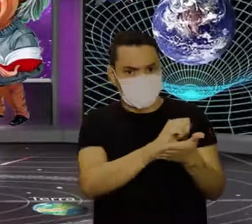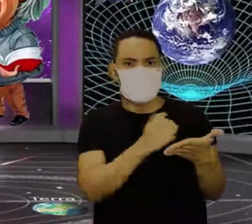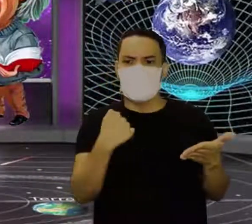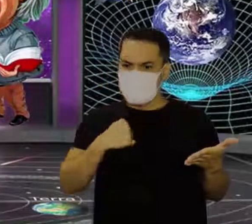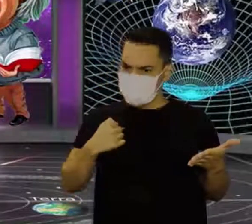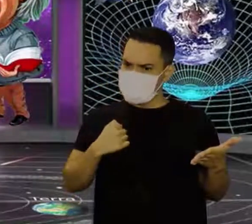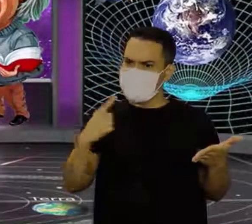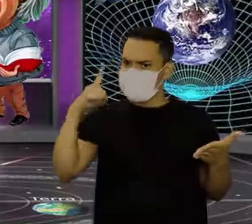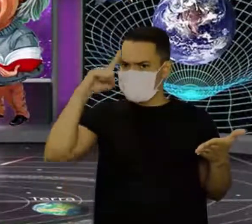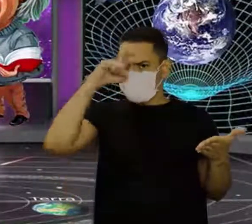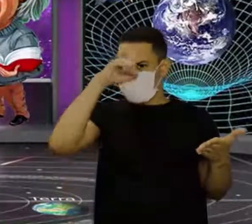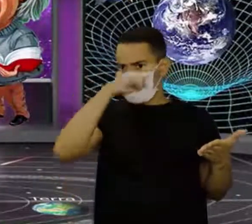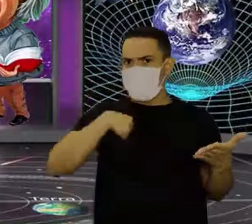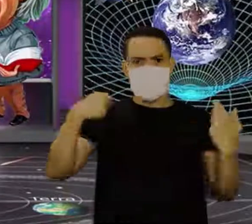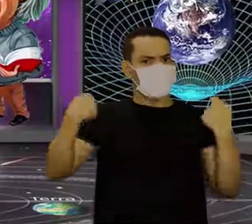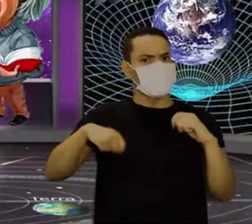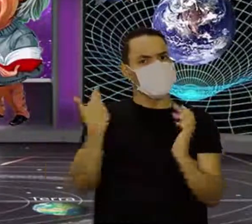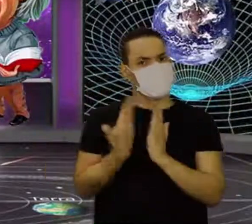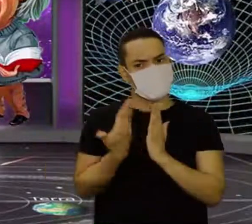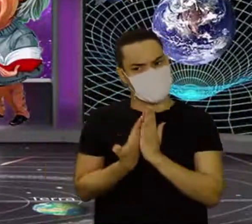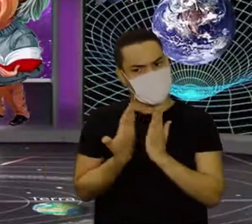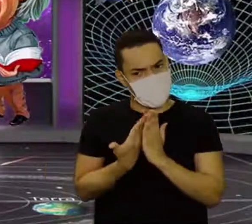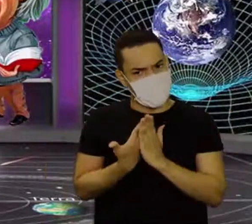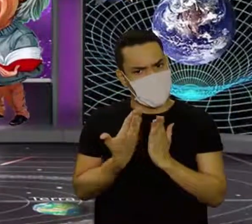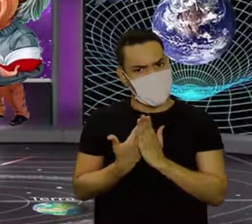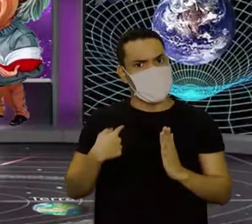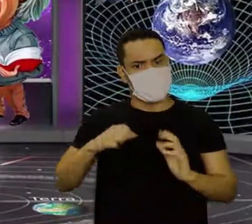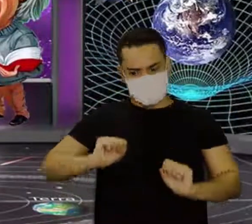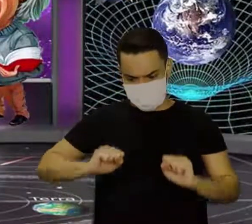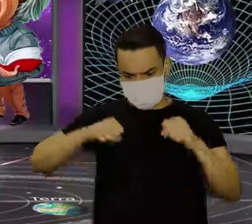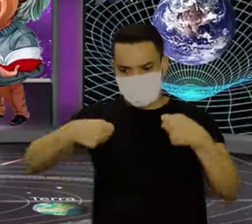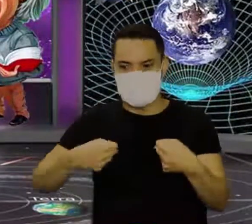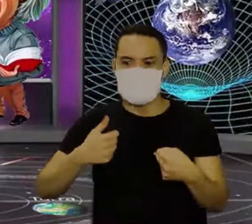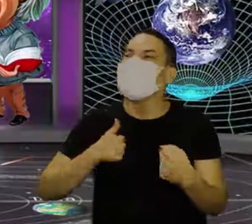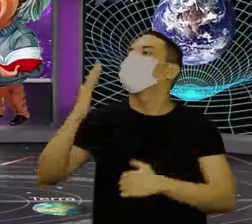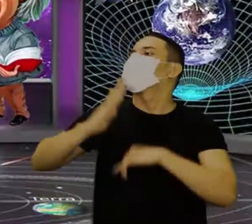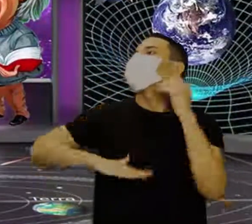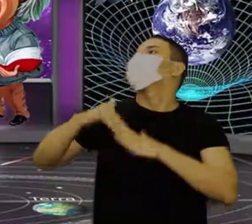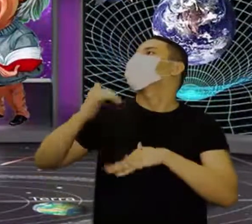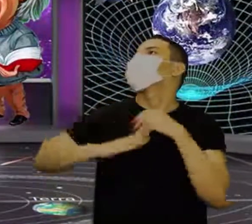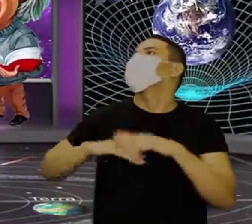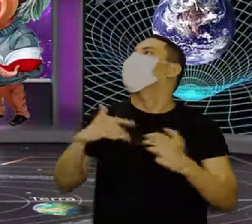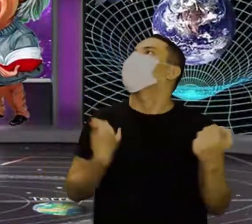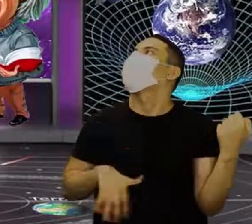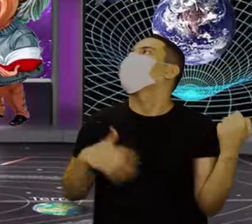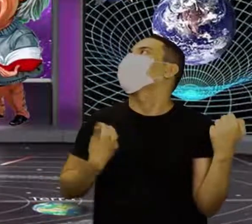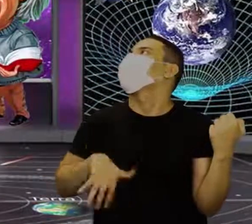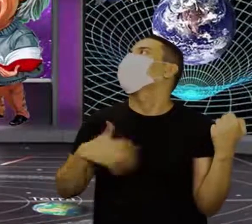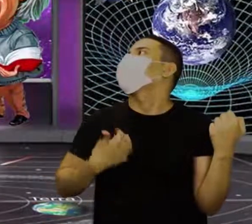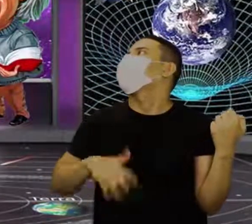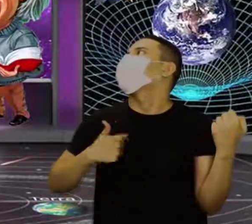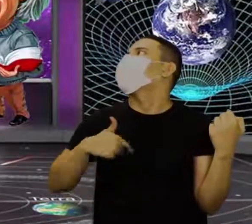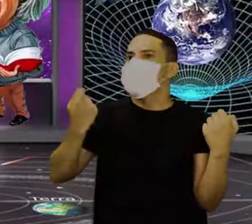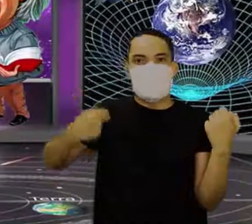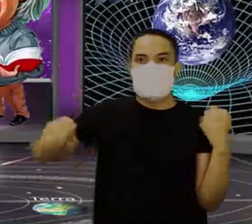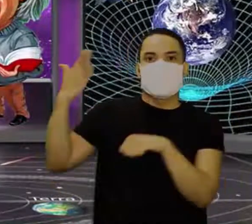eu tenho que estudar muito, eu tenho que correr atrás. Não é porque uma pessoa é profissional no violão que ele não treina, que